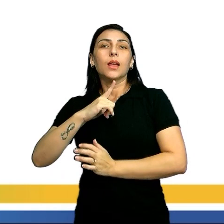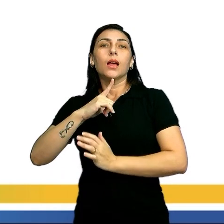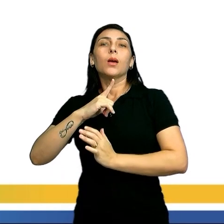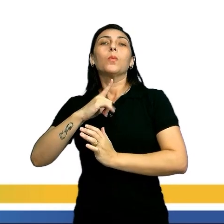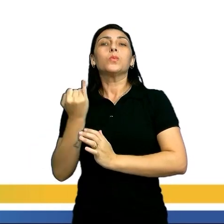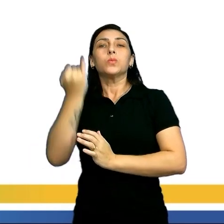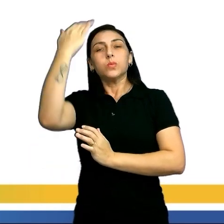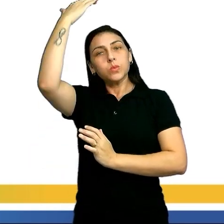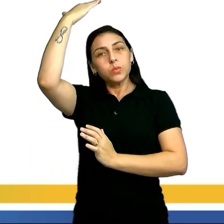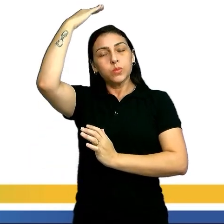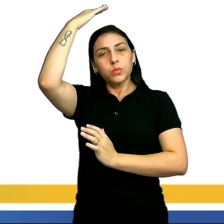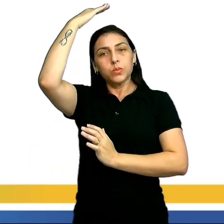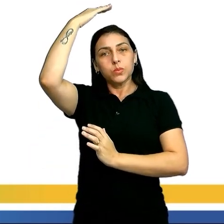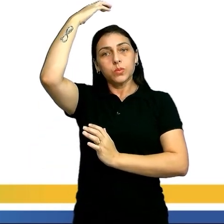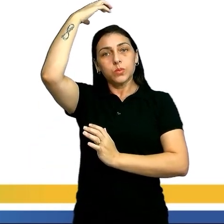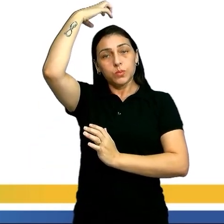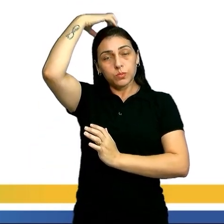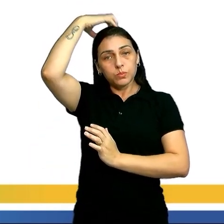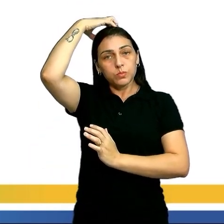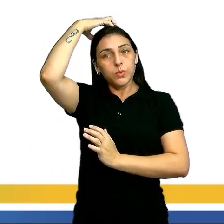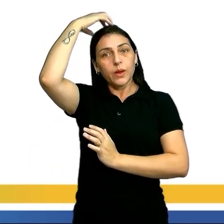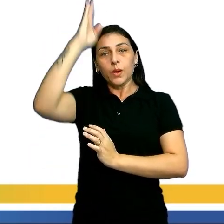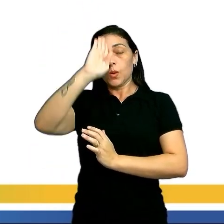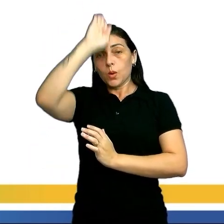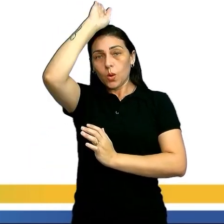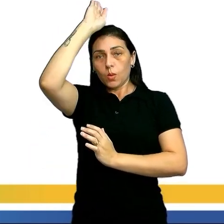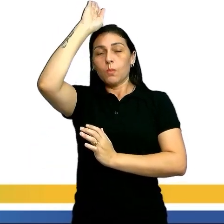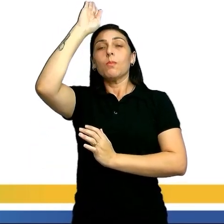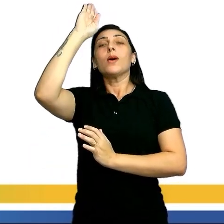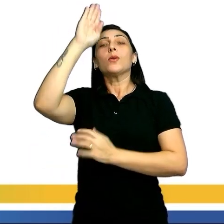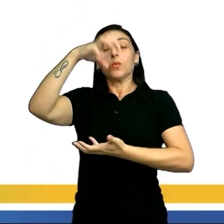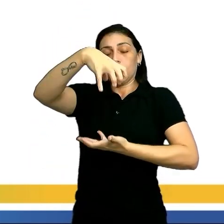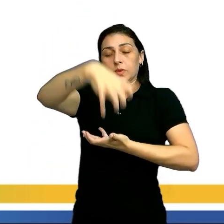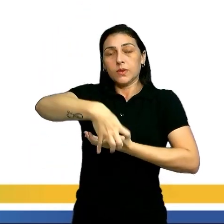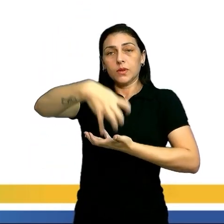Império Romano do Ocidente, no ano